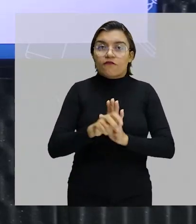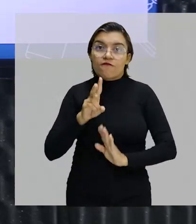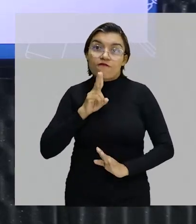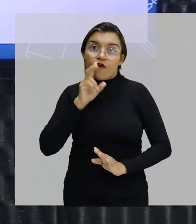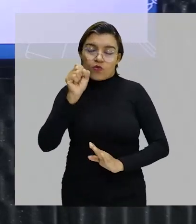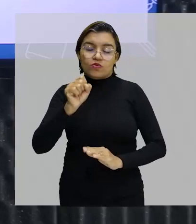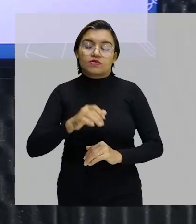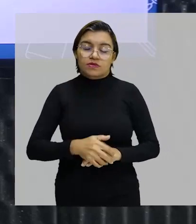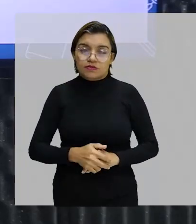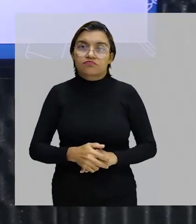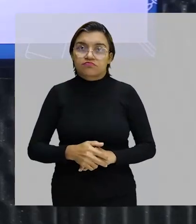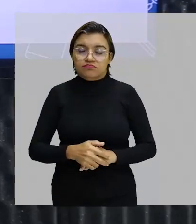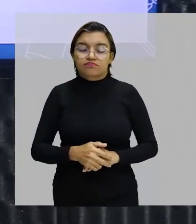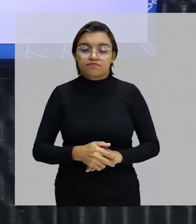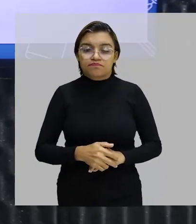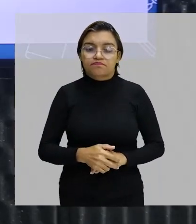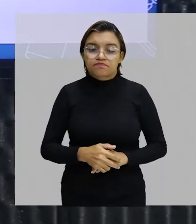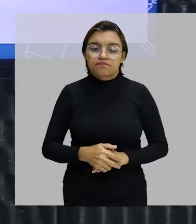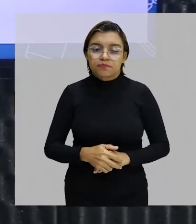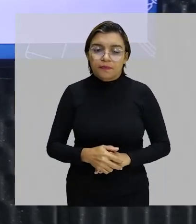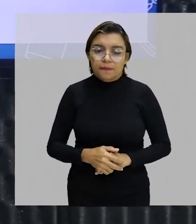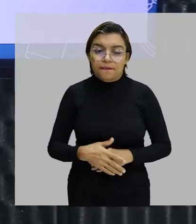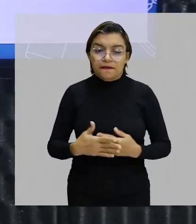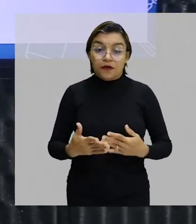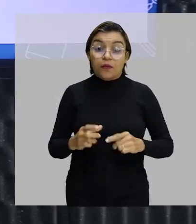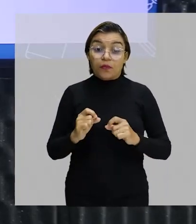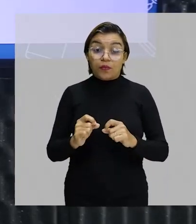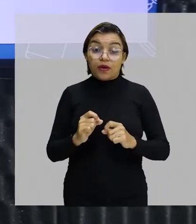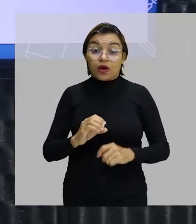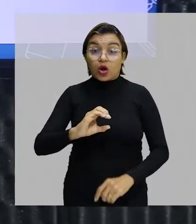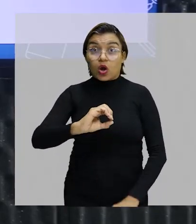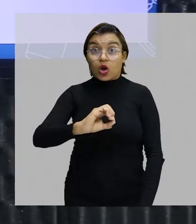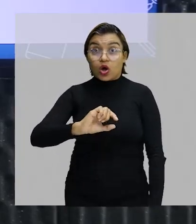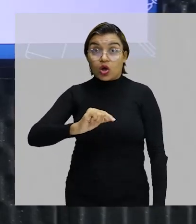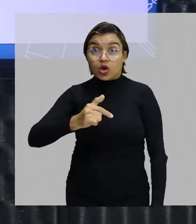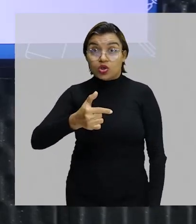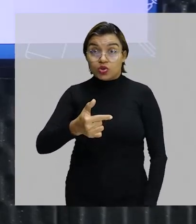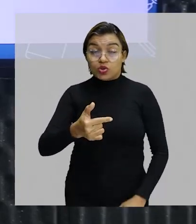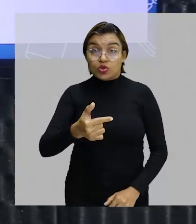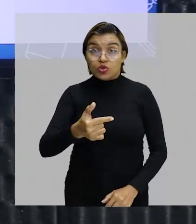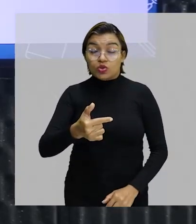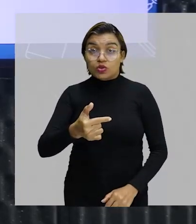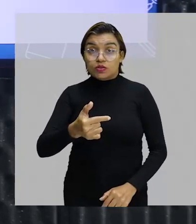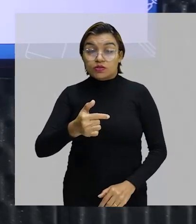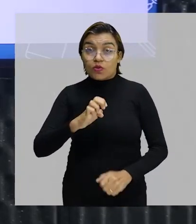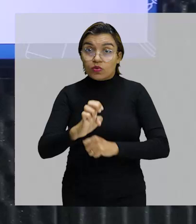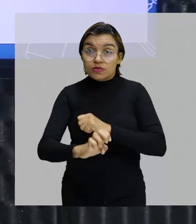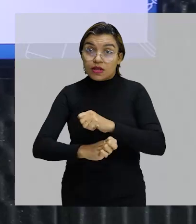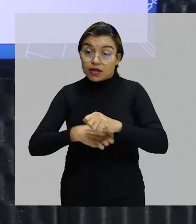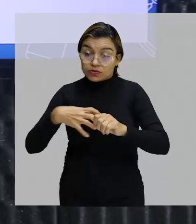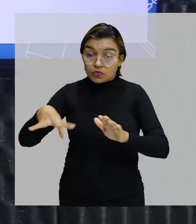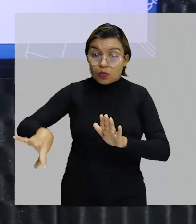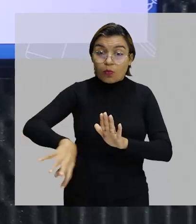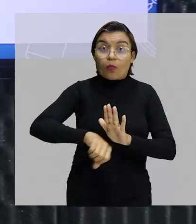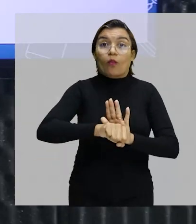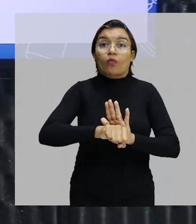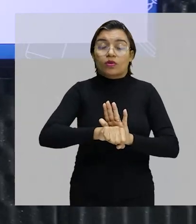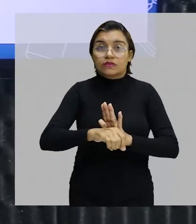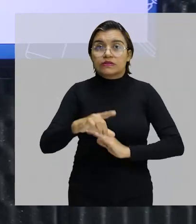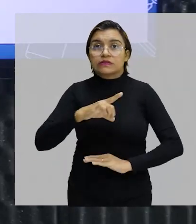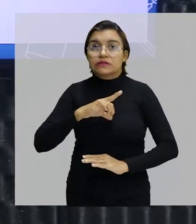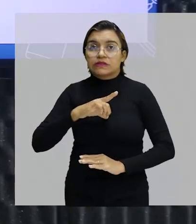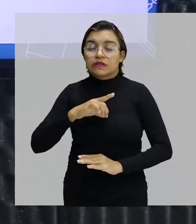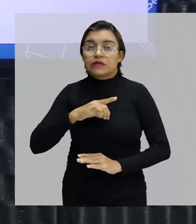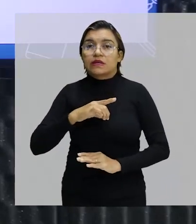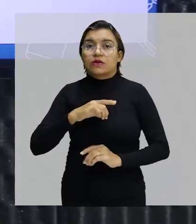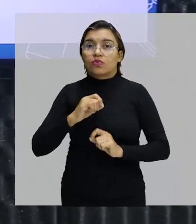força, uma grande intensidade. Então, o oxigênio puxa os elétrons para o seu lado, adquirindo uma